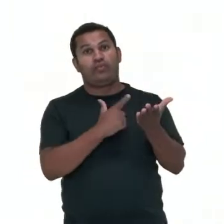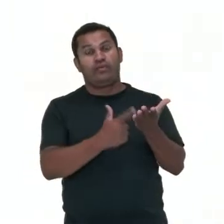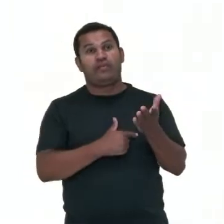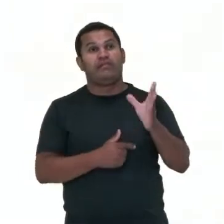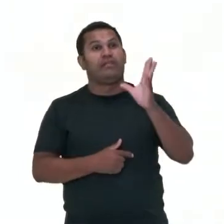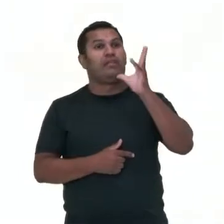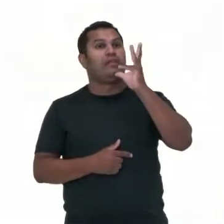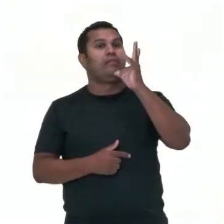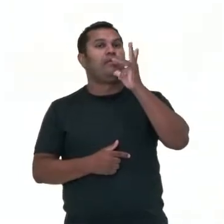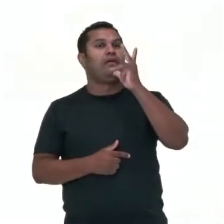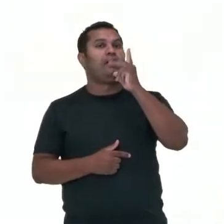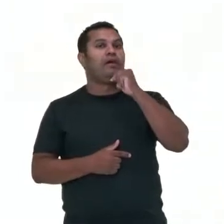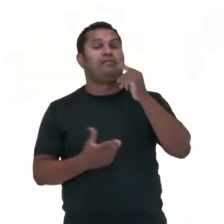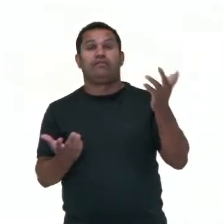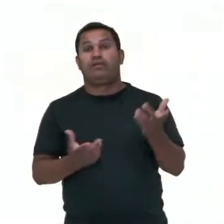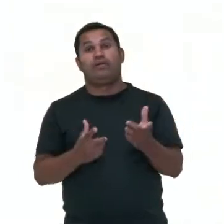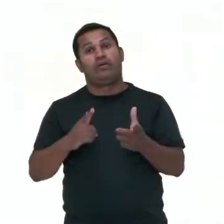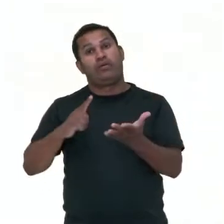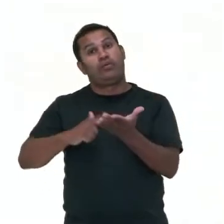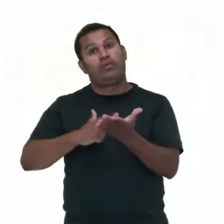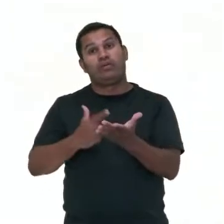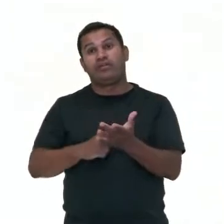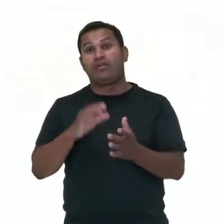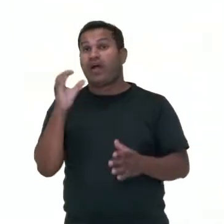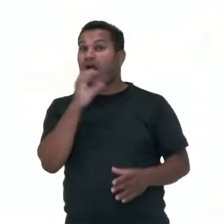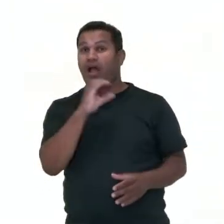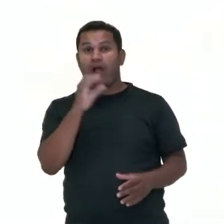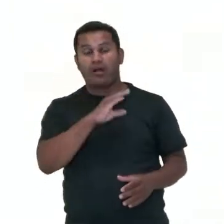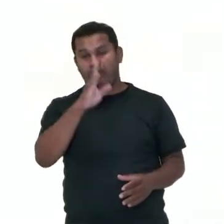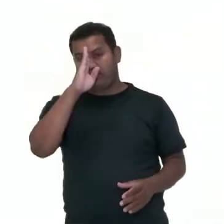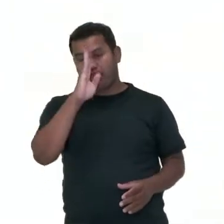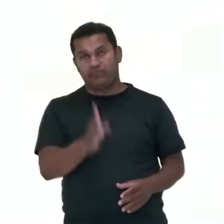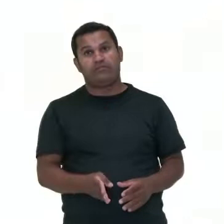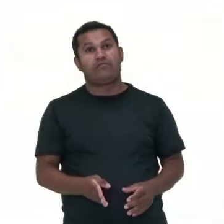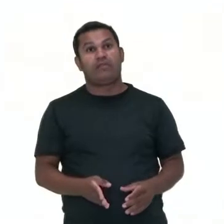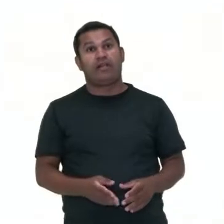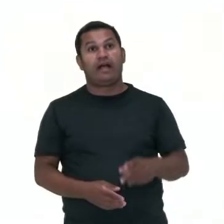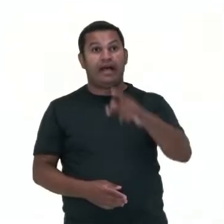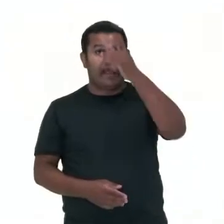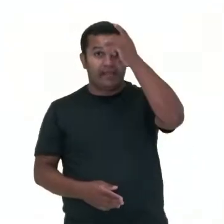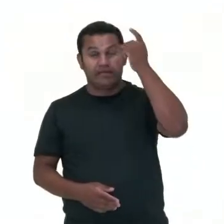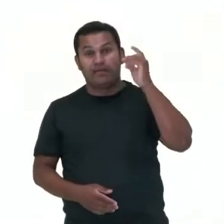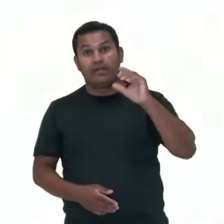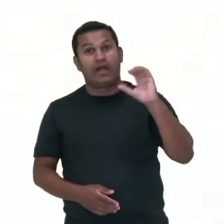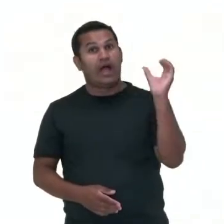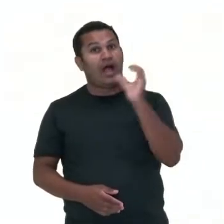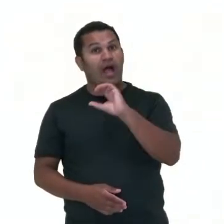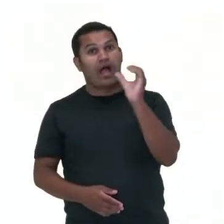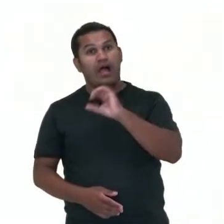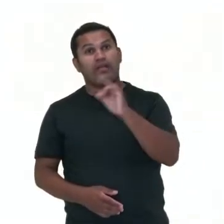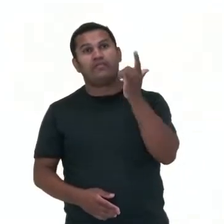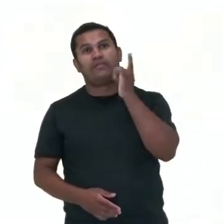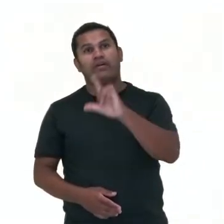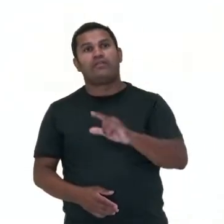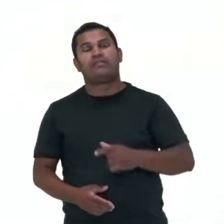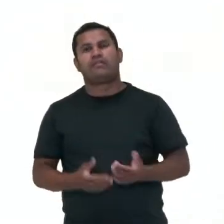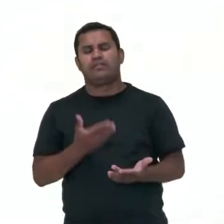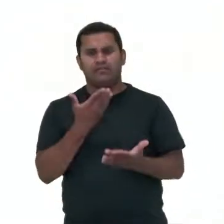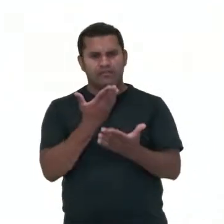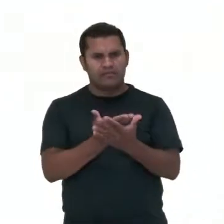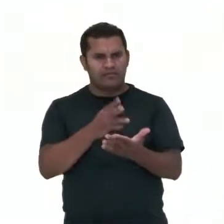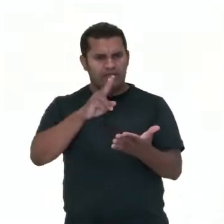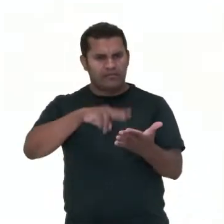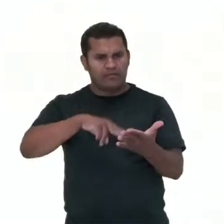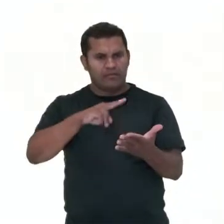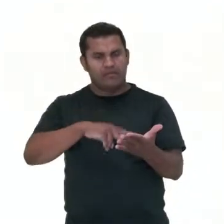uma semana, 2 semanas, tem um livro pronto. E o que que vai acontecer? As pessoas vão ter direito ao saber, vai surgir os polimatas, ou seja, as pessoas começam a estudar